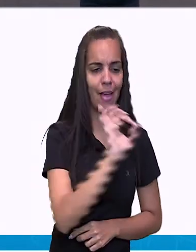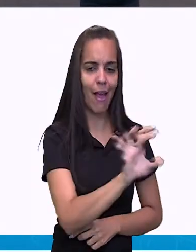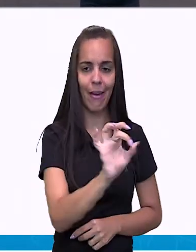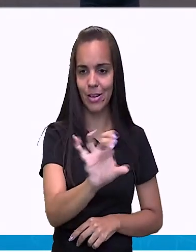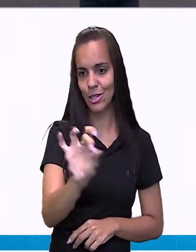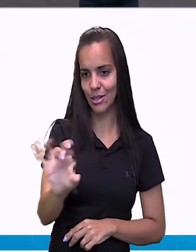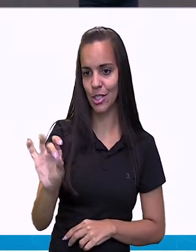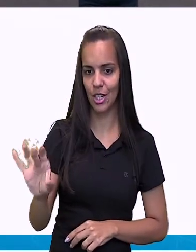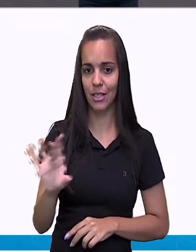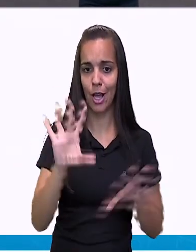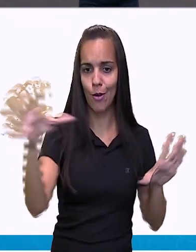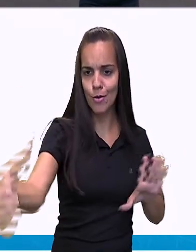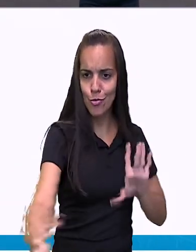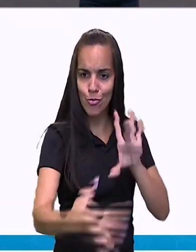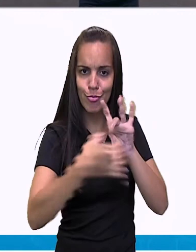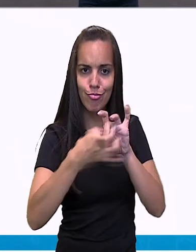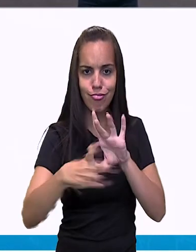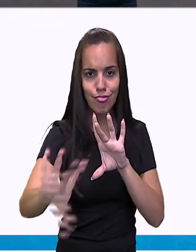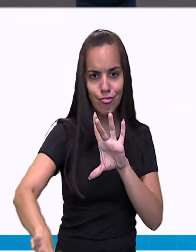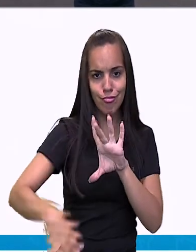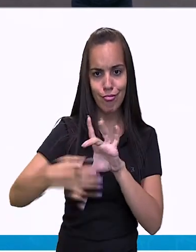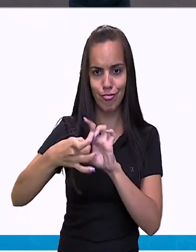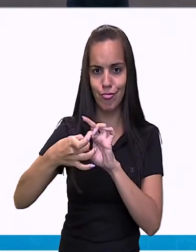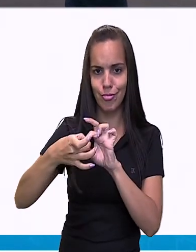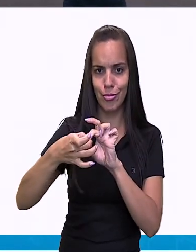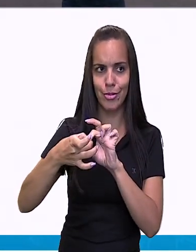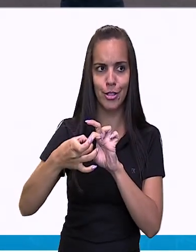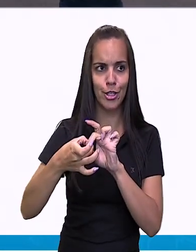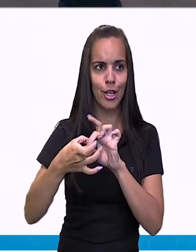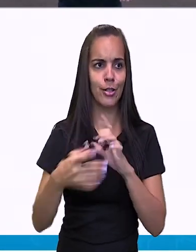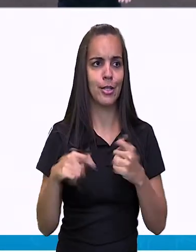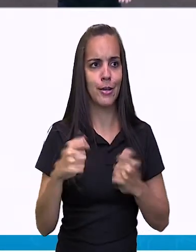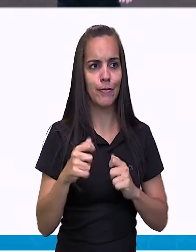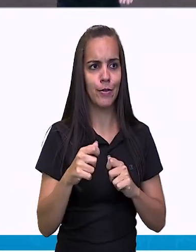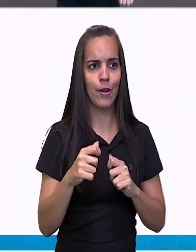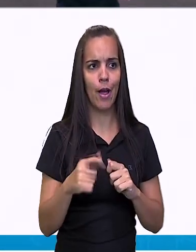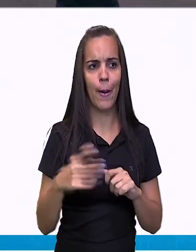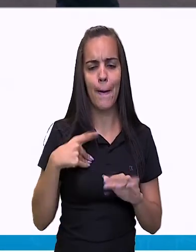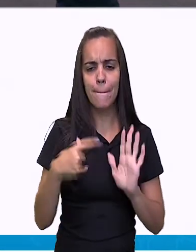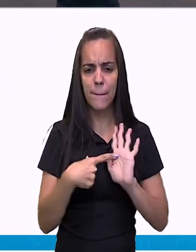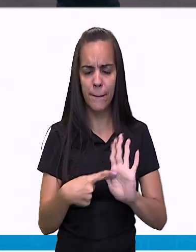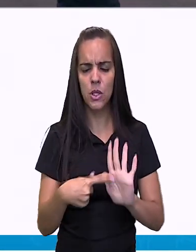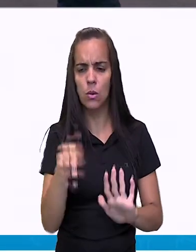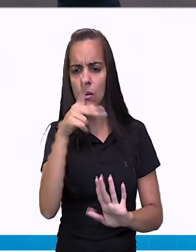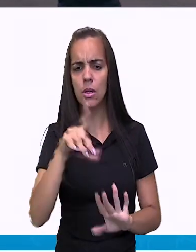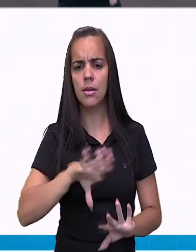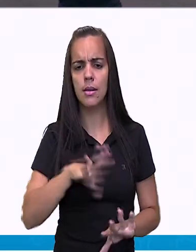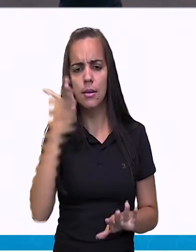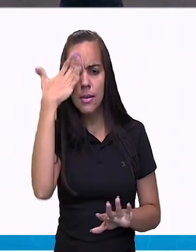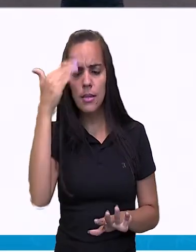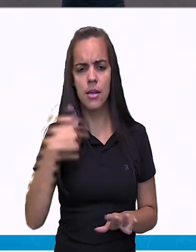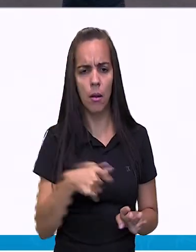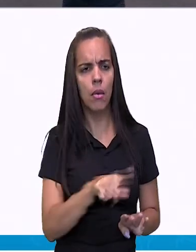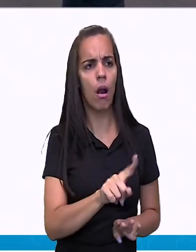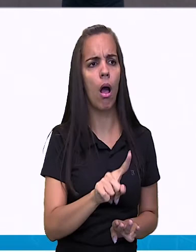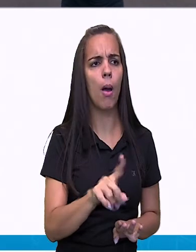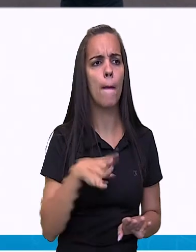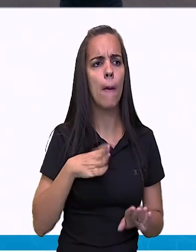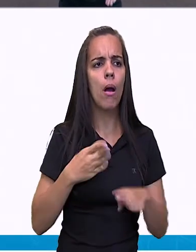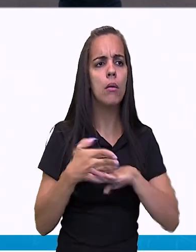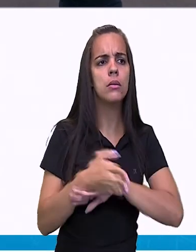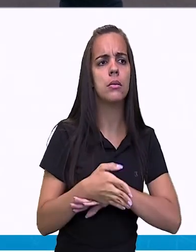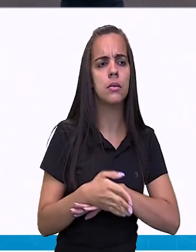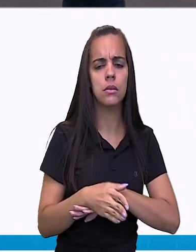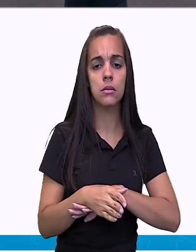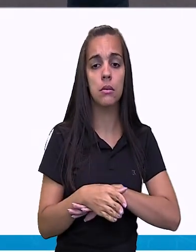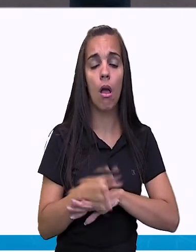em prática mesmo. Quando eu falo de cidadania, eu estou falando disso. É quando você sabe reivindicar, mas você está reivindicando e sabe o